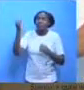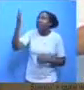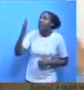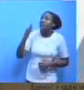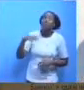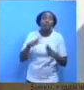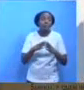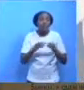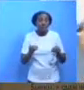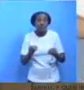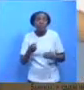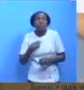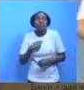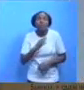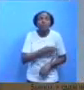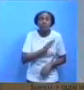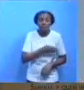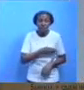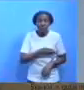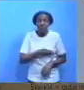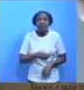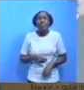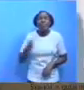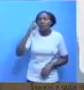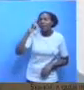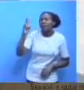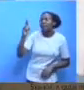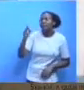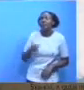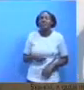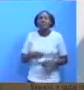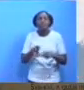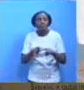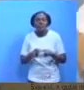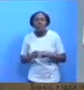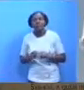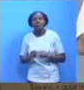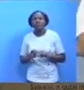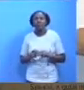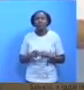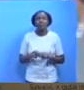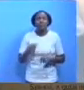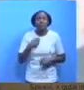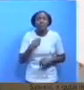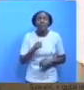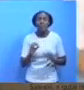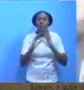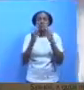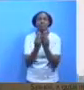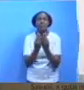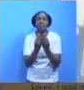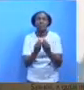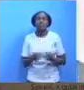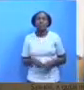alegria e que depois tornou-se também senhor numa fonte de contaminação para a minha comunidade senhor para a minha igreja